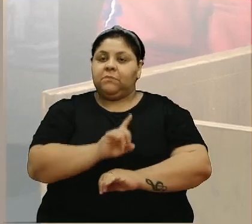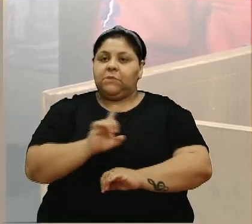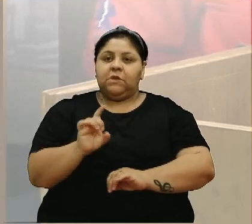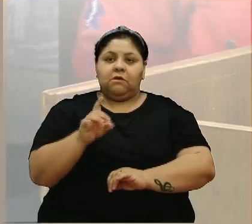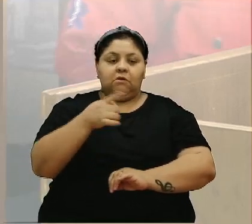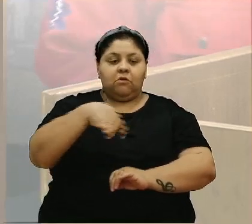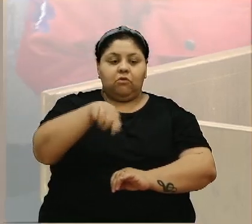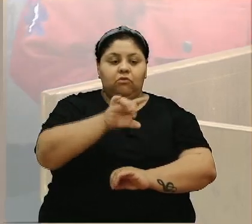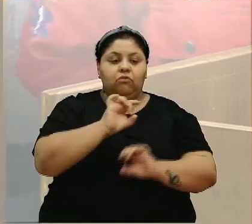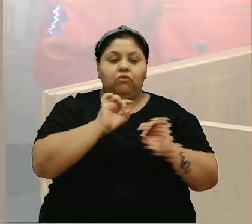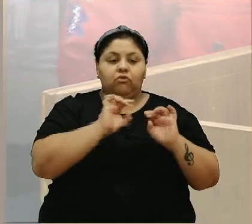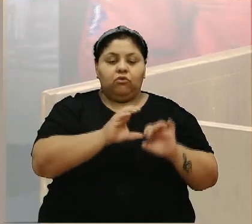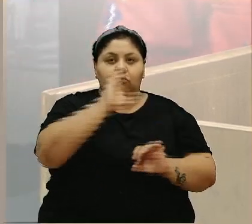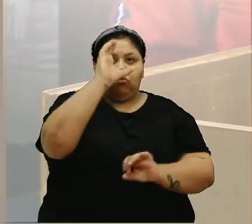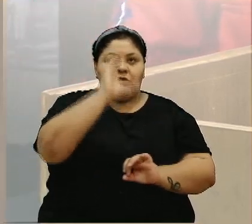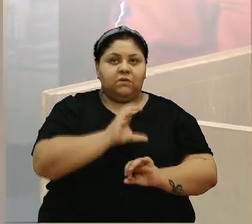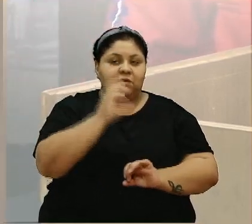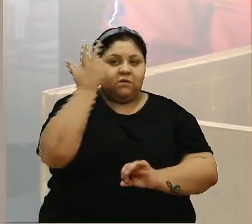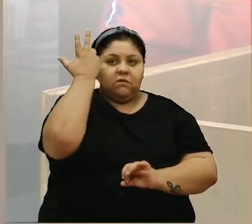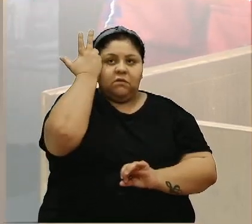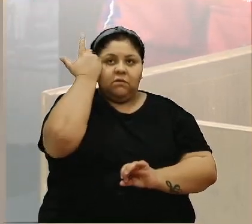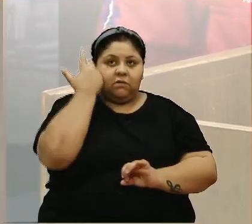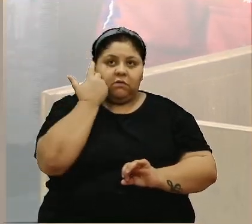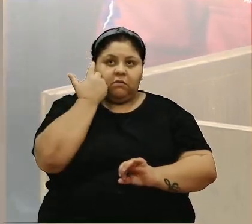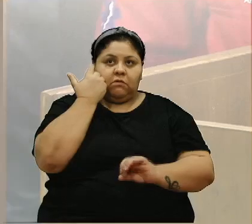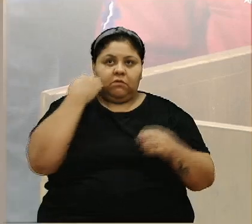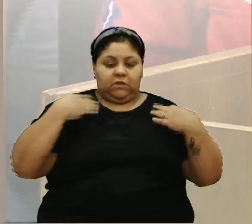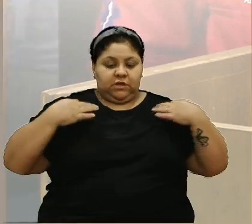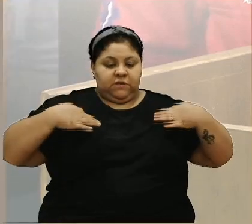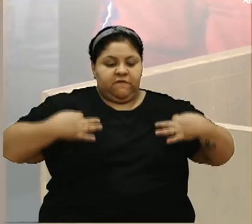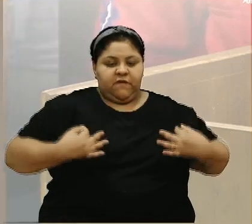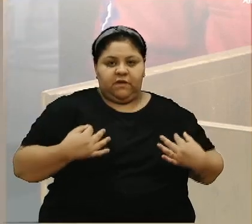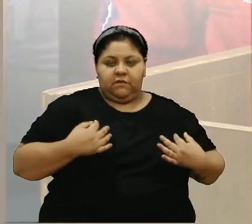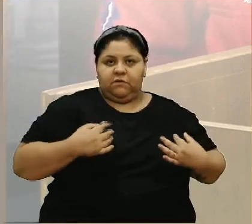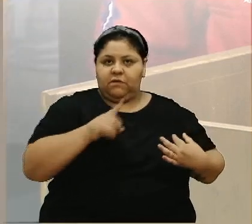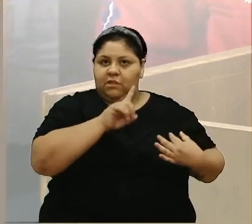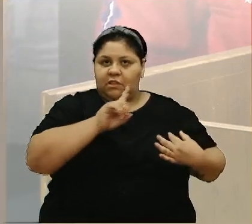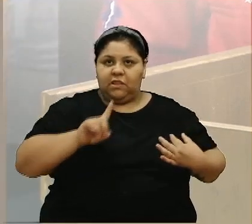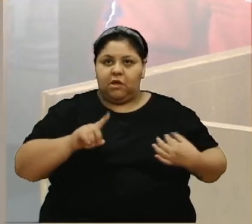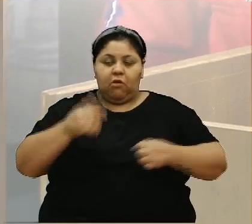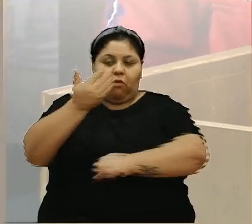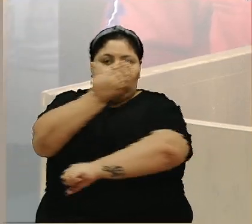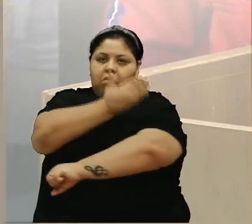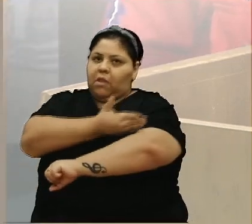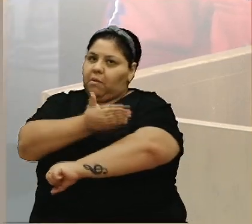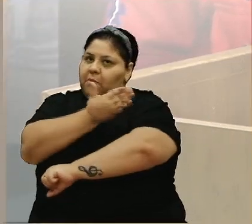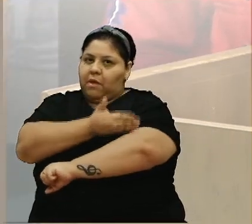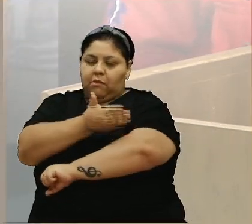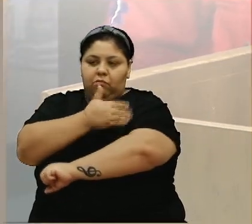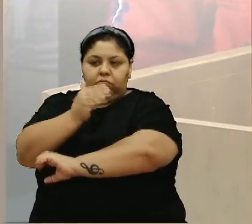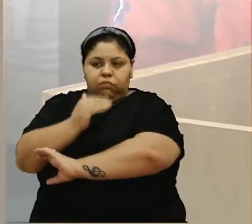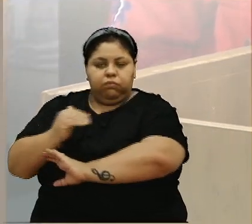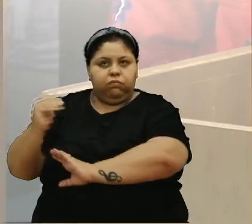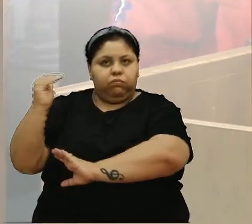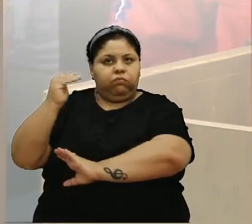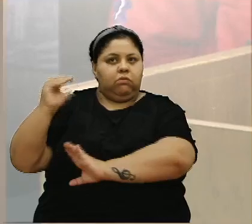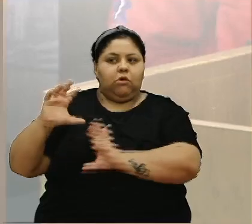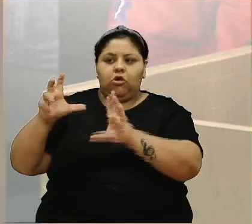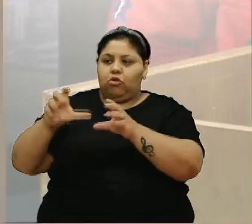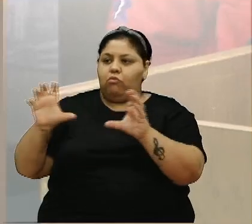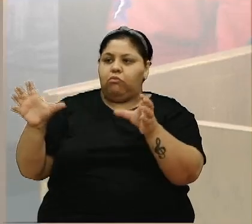somos apenas cidadão comum que se fantasia de bombeiro. Somos treinados, altamente treinados, aonde toda a nossa